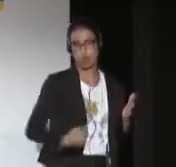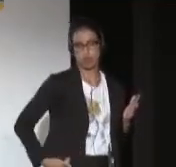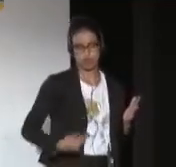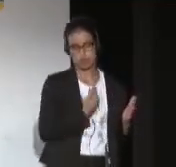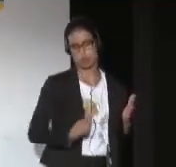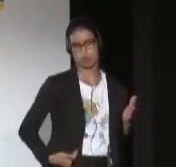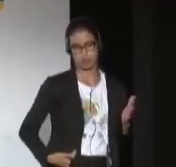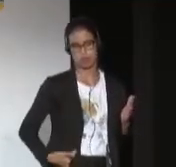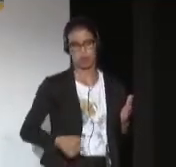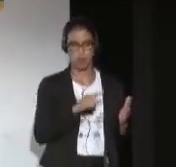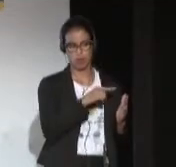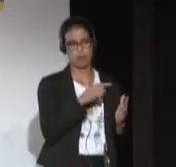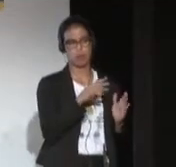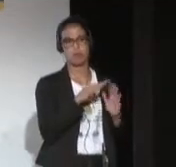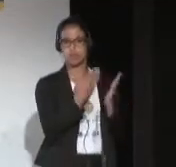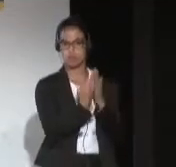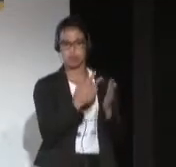que muitos